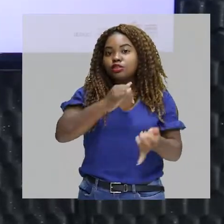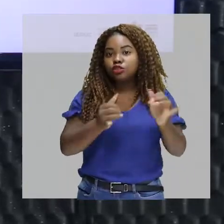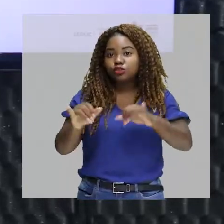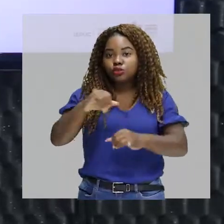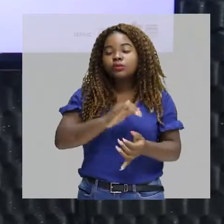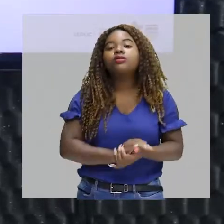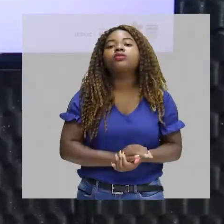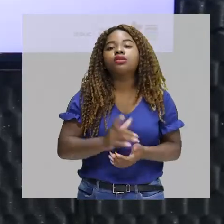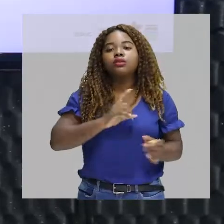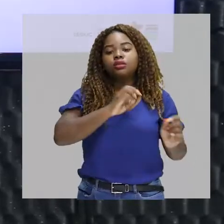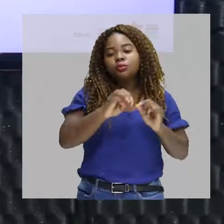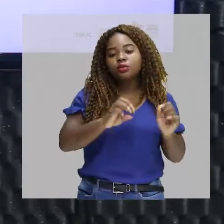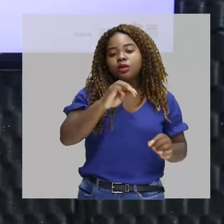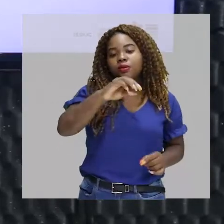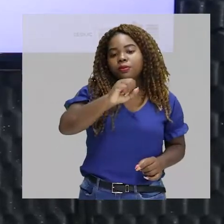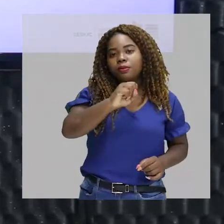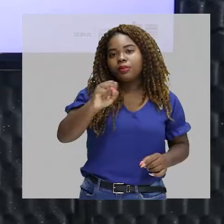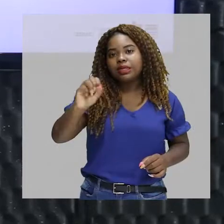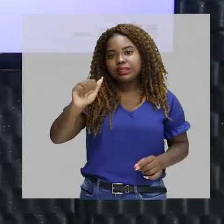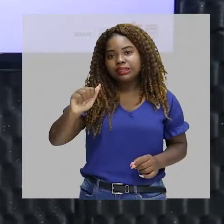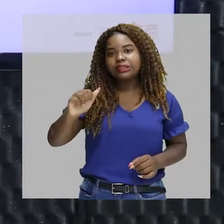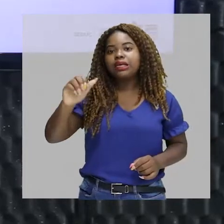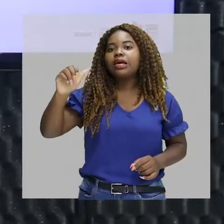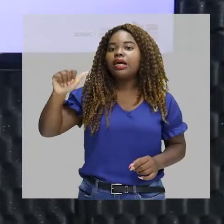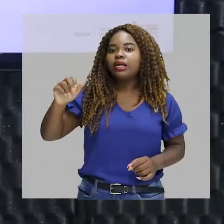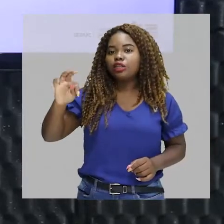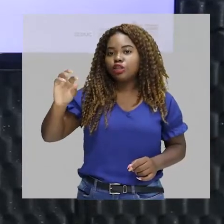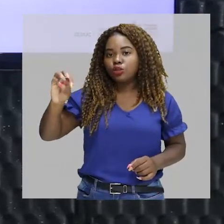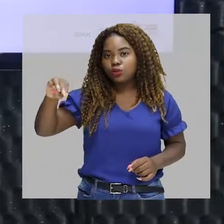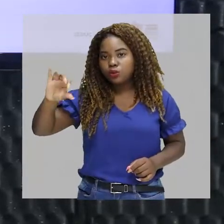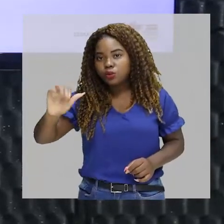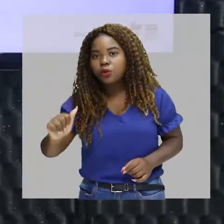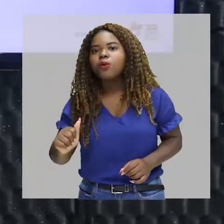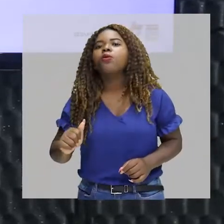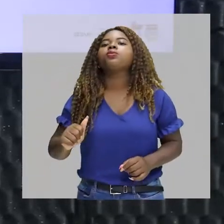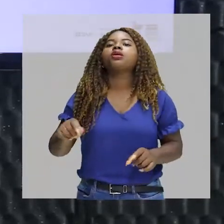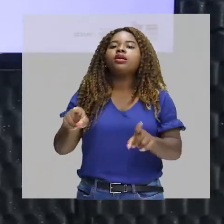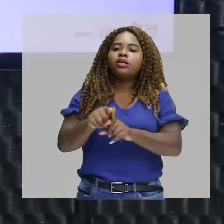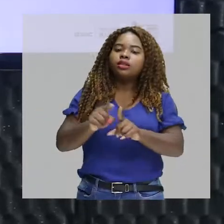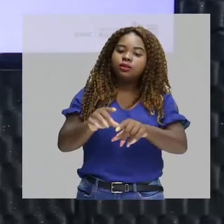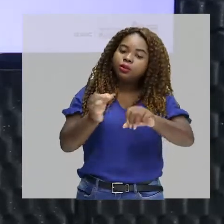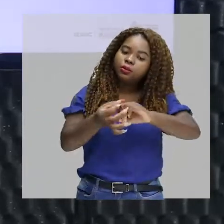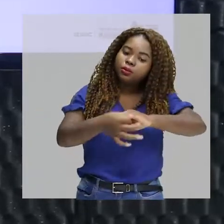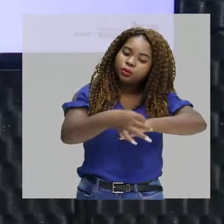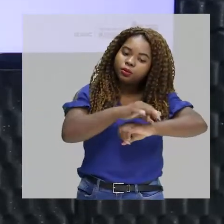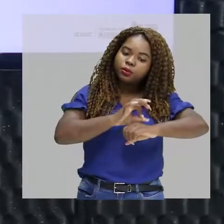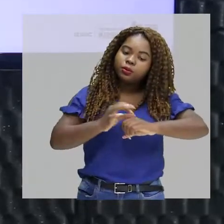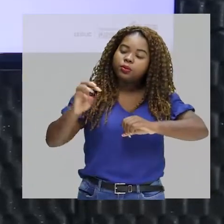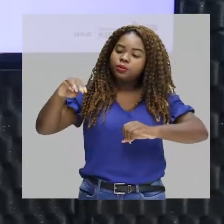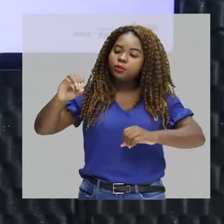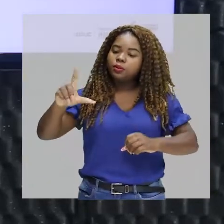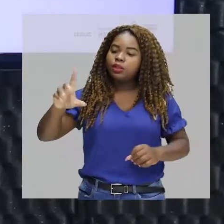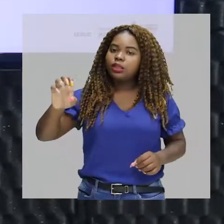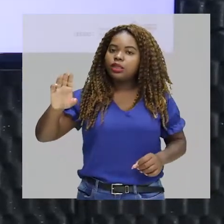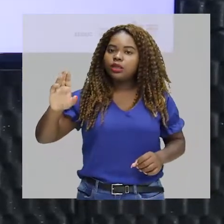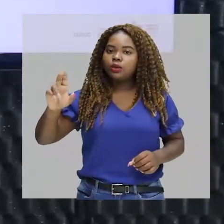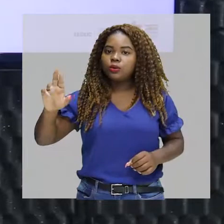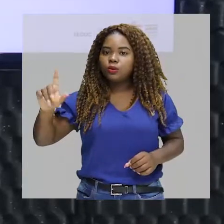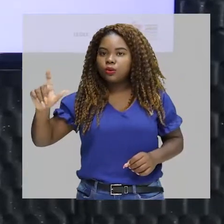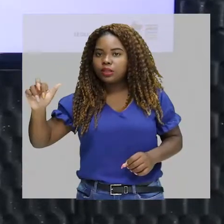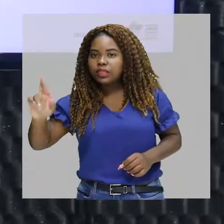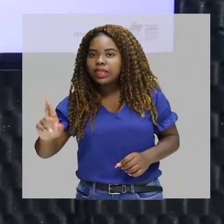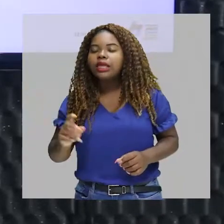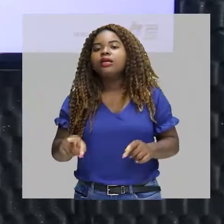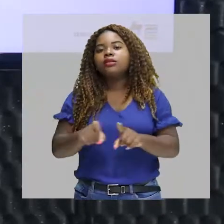massa atômica, massa molecular, número de Avogadro, massa molar, número